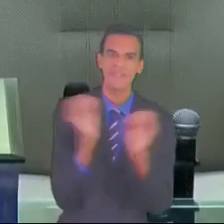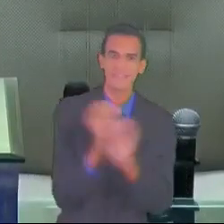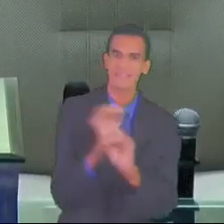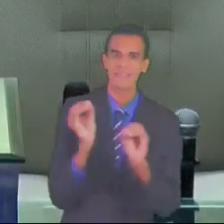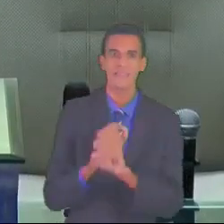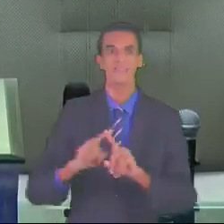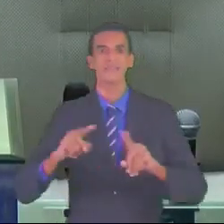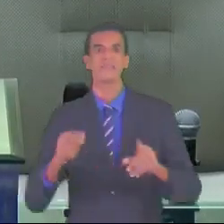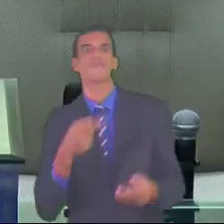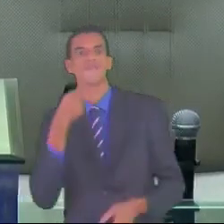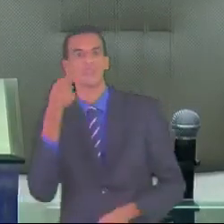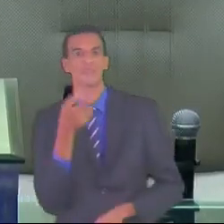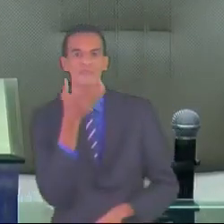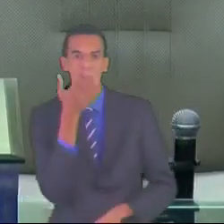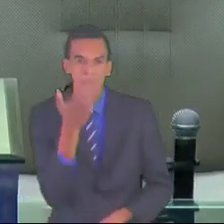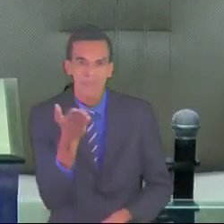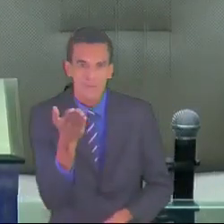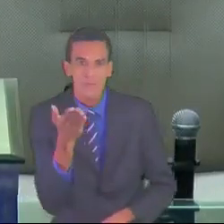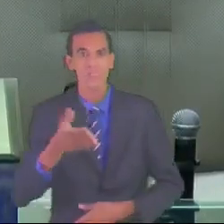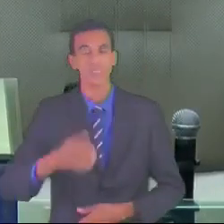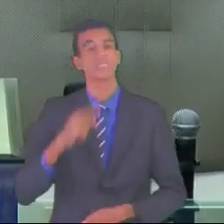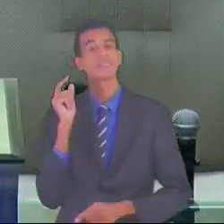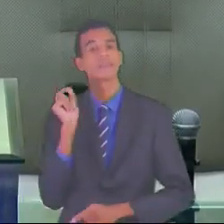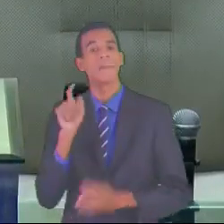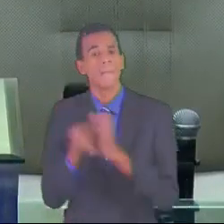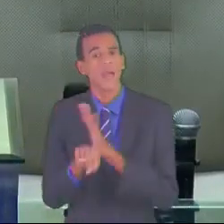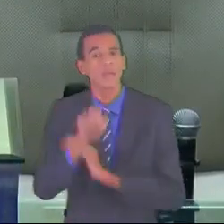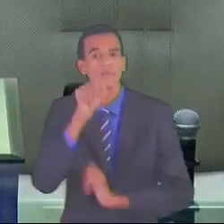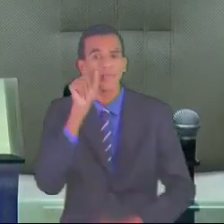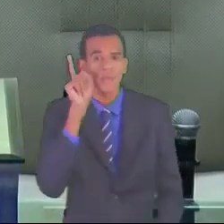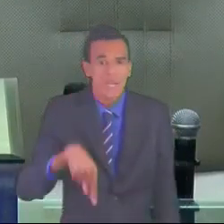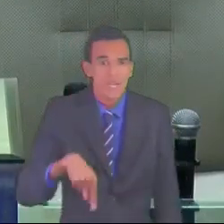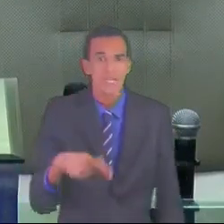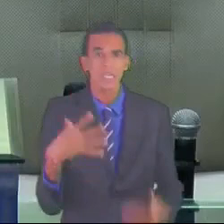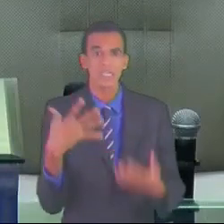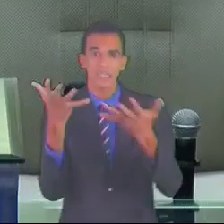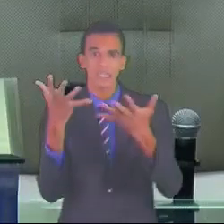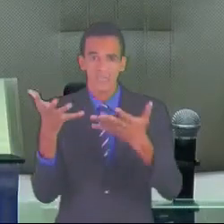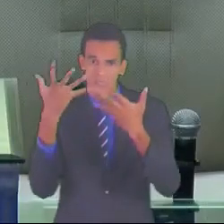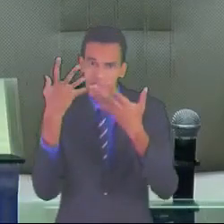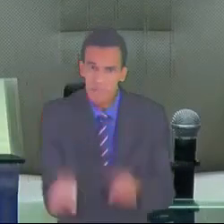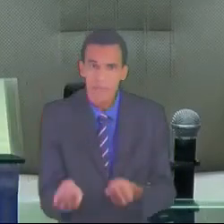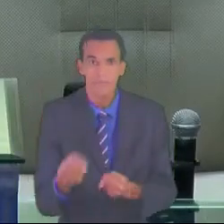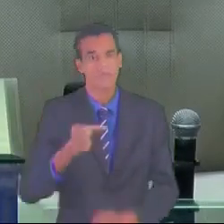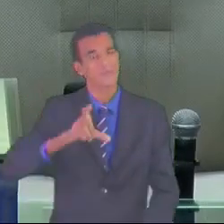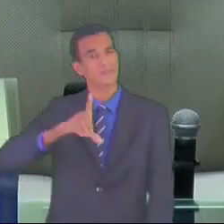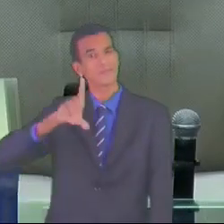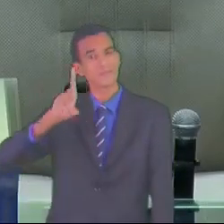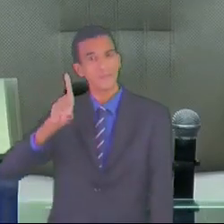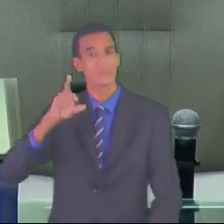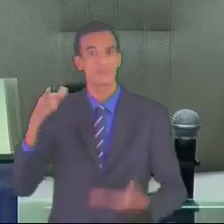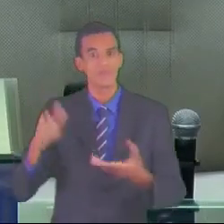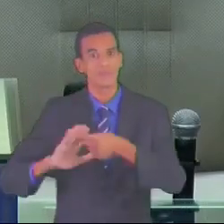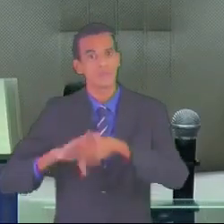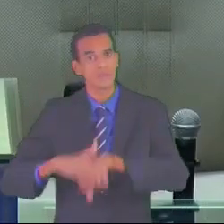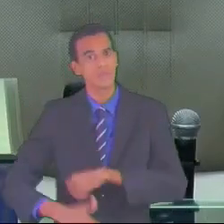você nesta noite que a pergunta é: quer receber de Deus nesta noite?